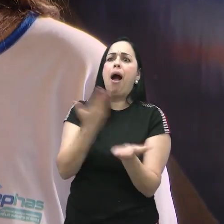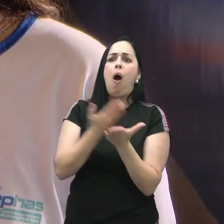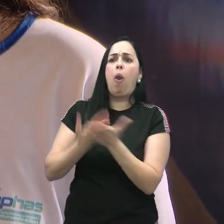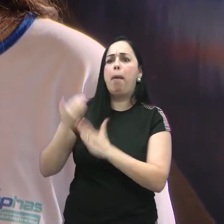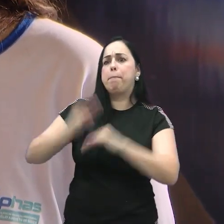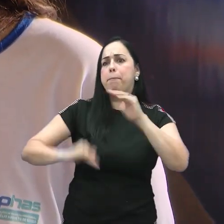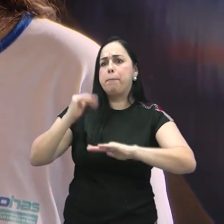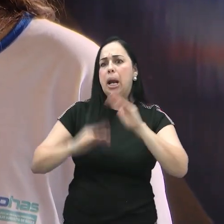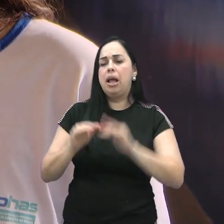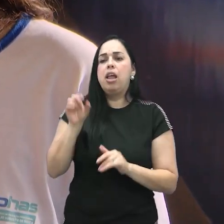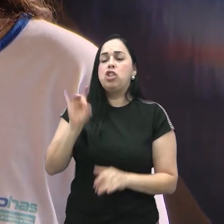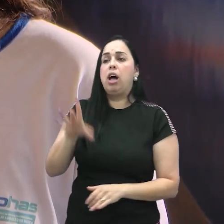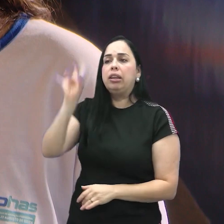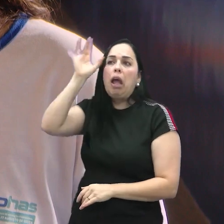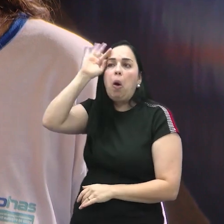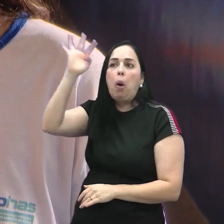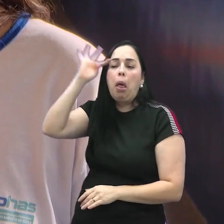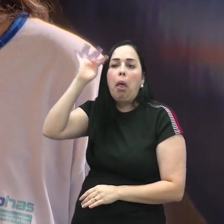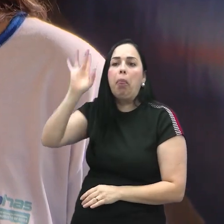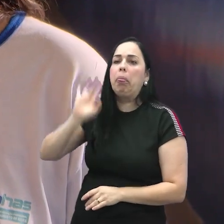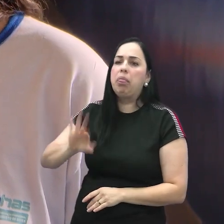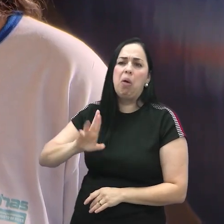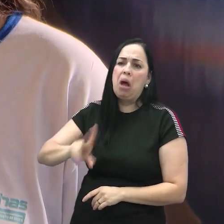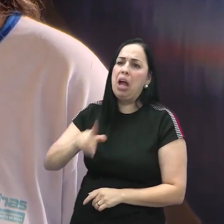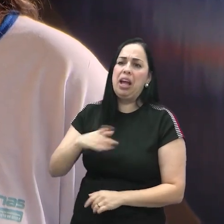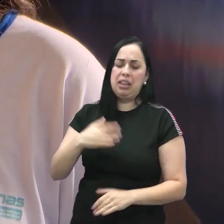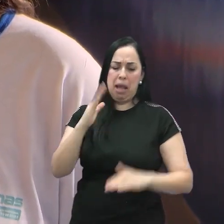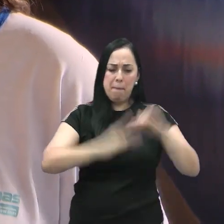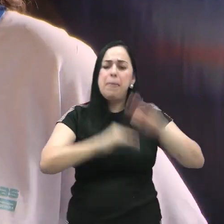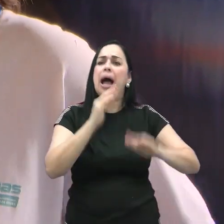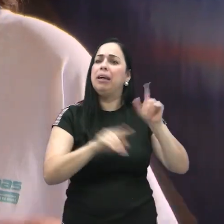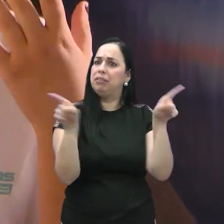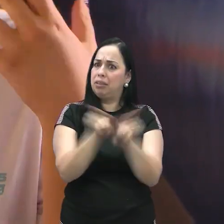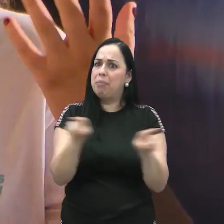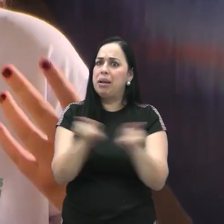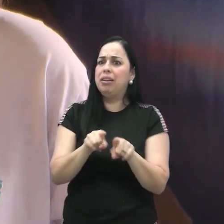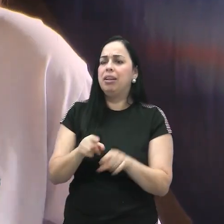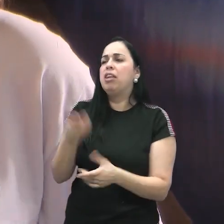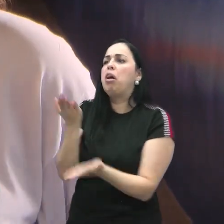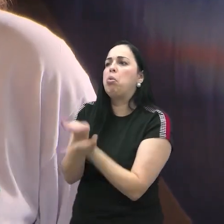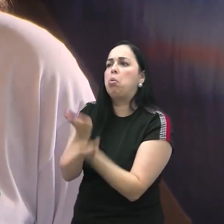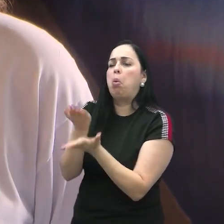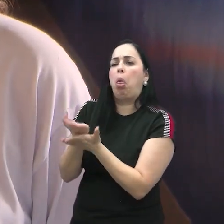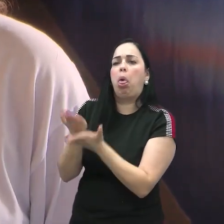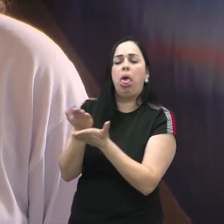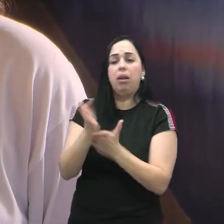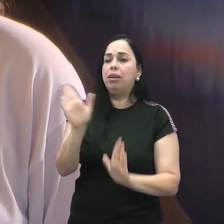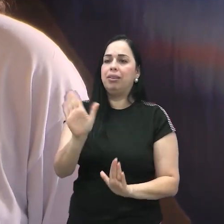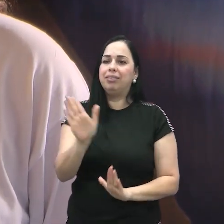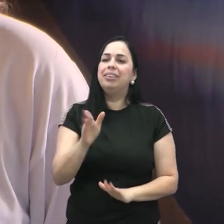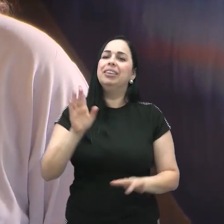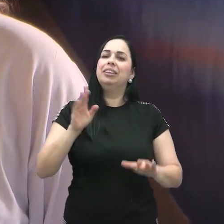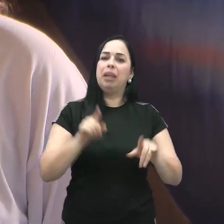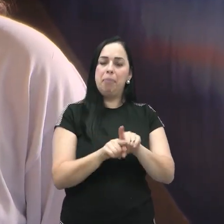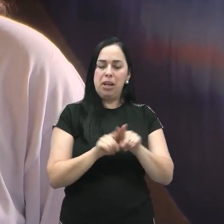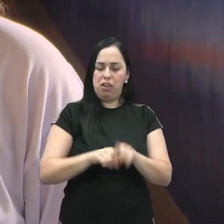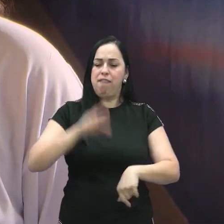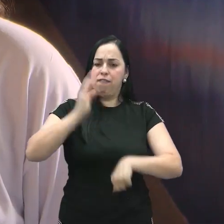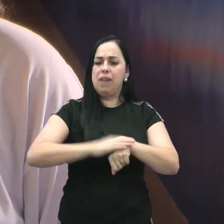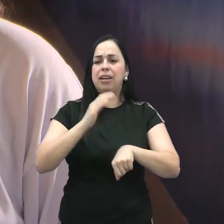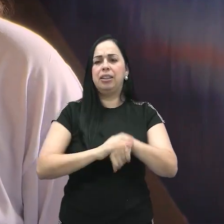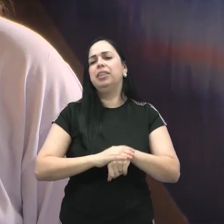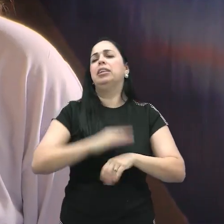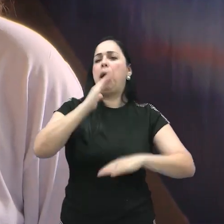aula prática, né? Então a gente não fica só tendo teoria, né? Aquela coisa de ficar só estudando. A gente